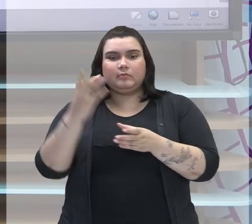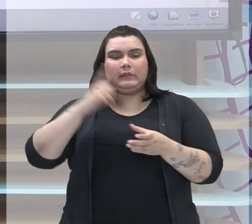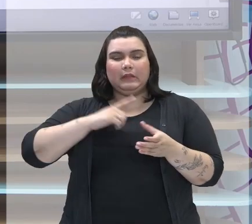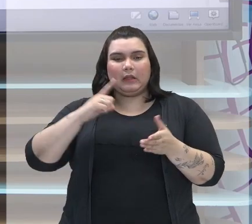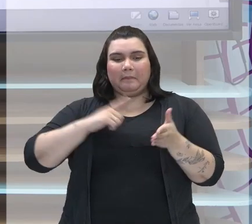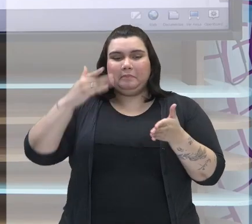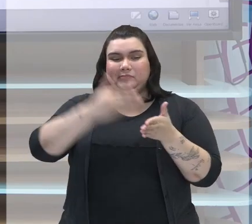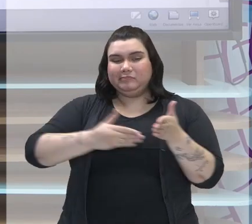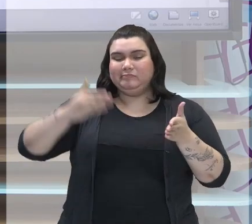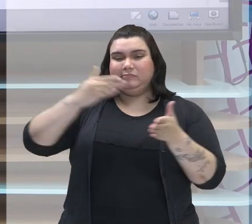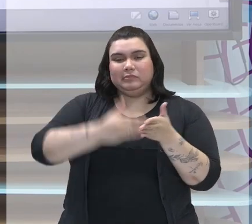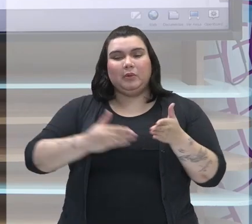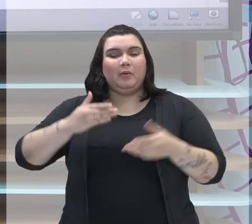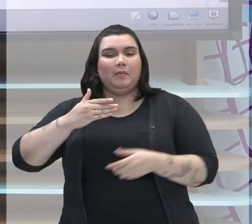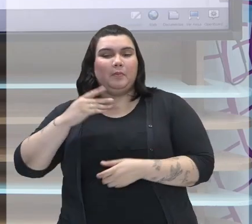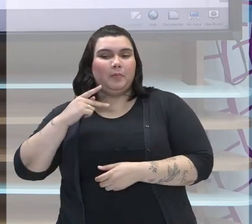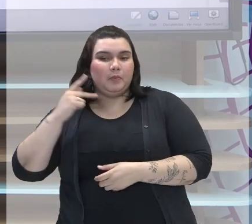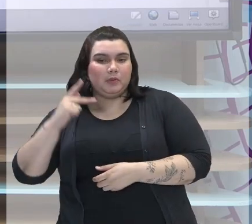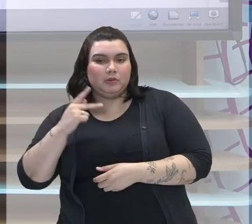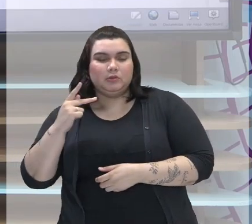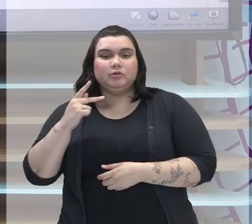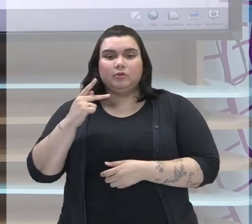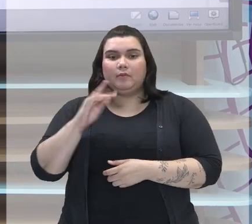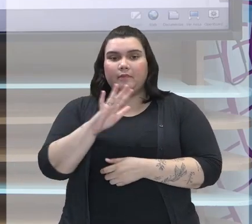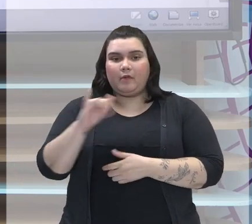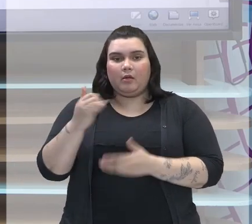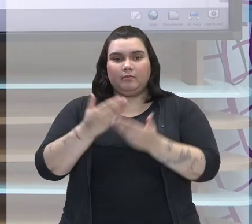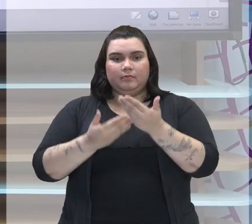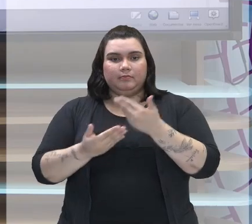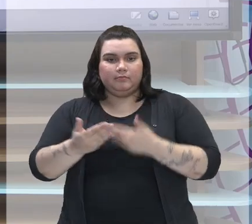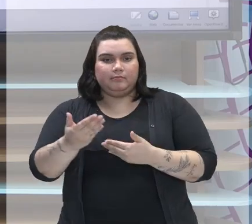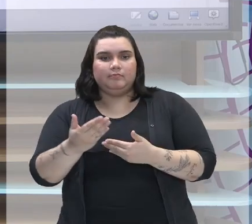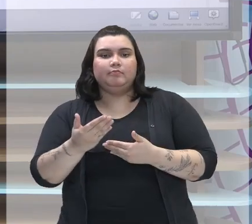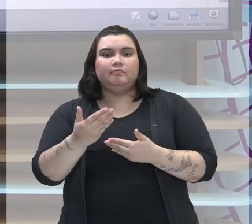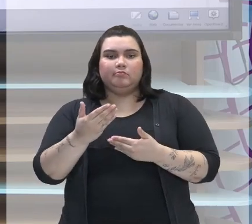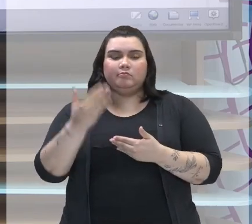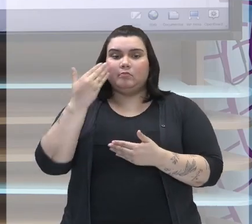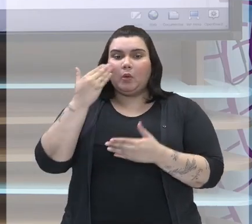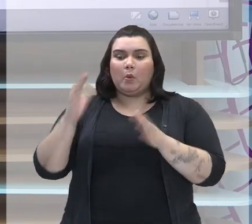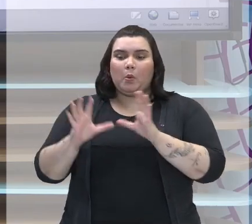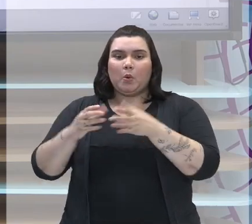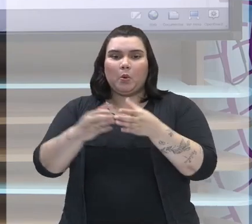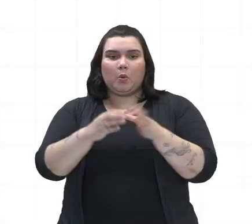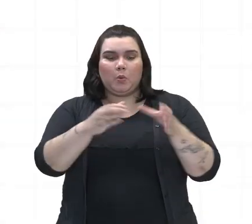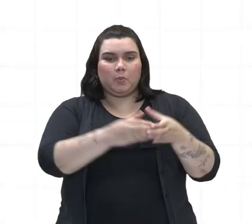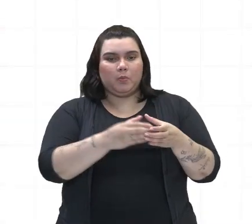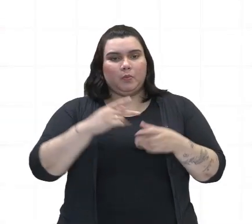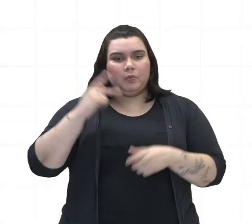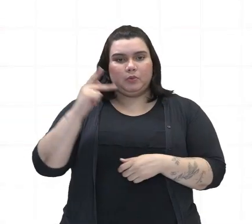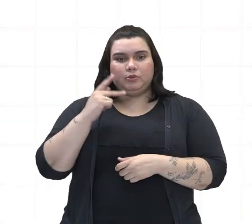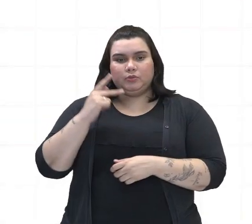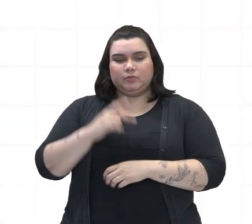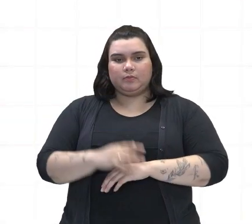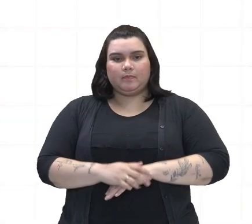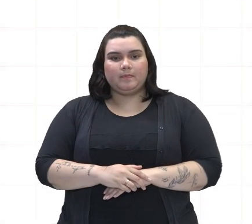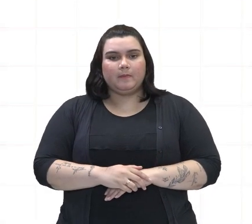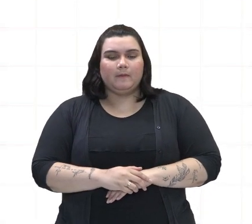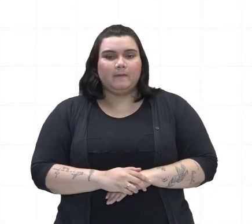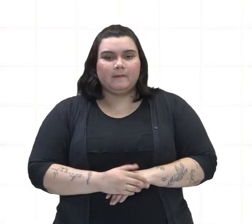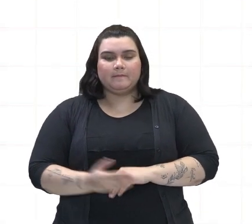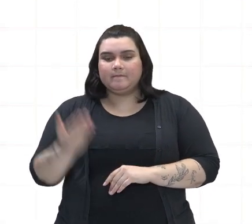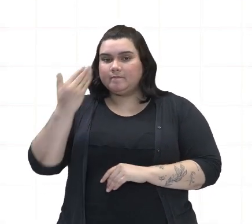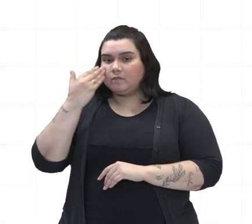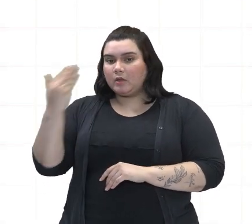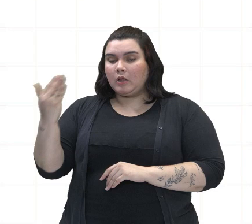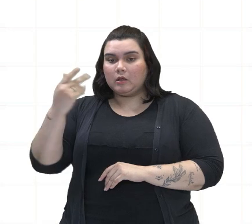embates políticos, como iremos ver a partir dos grupos políticos. Olha lá. Você vai ter